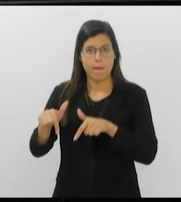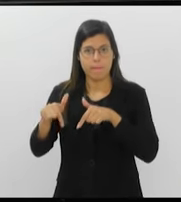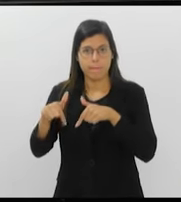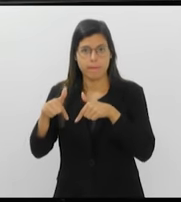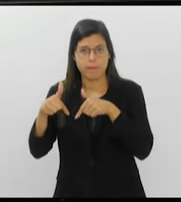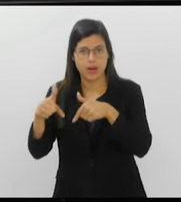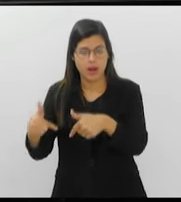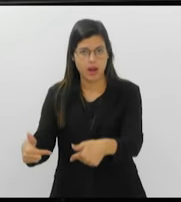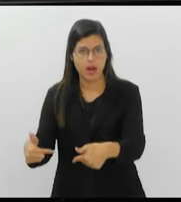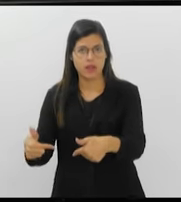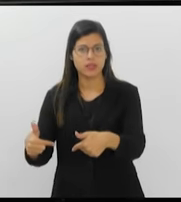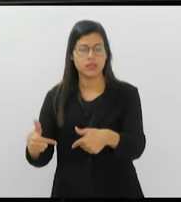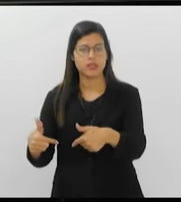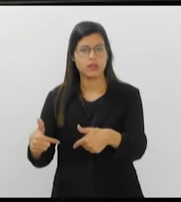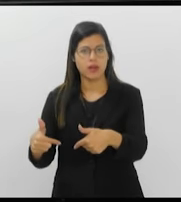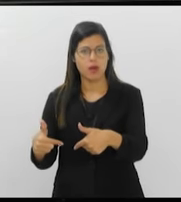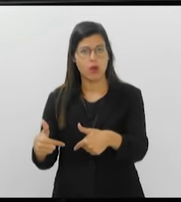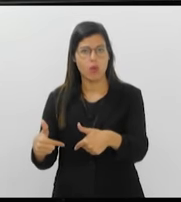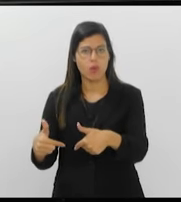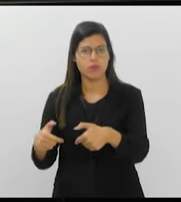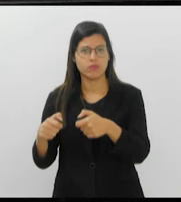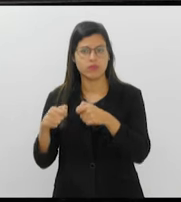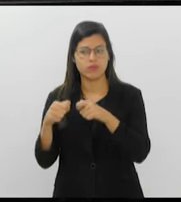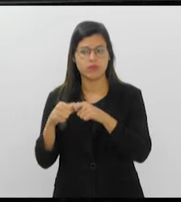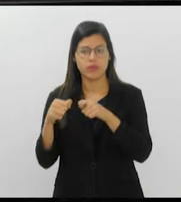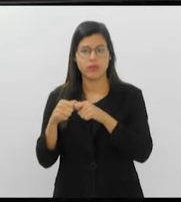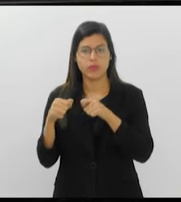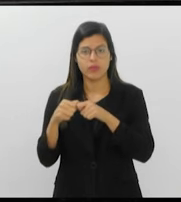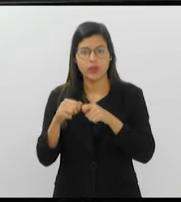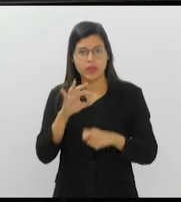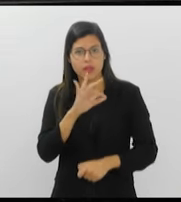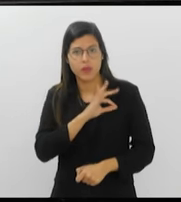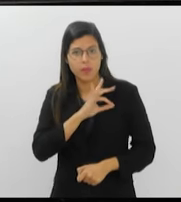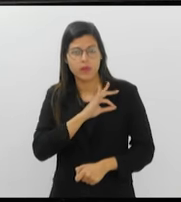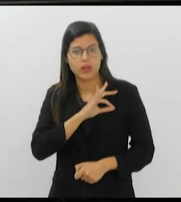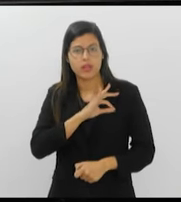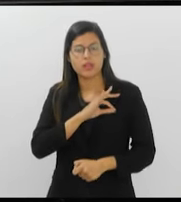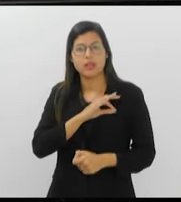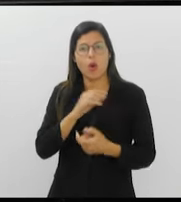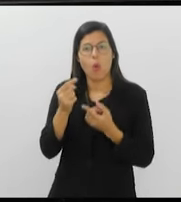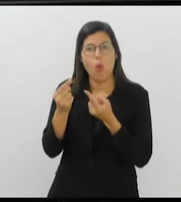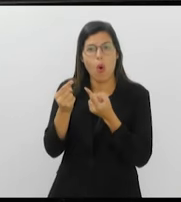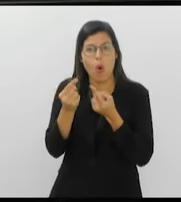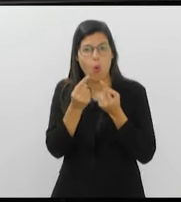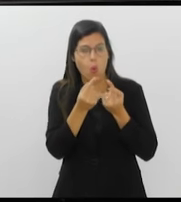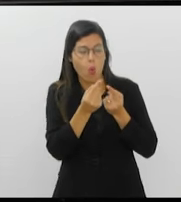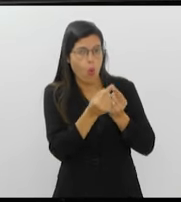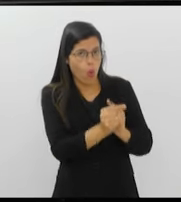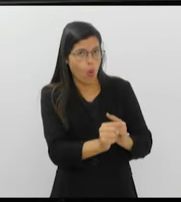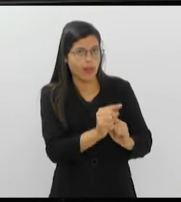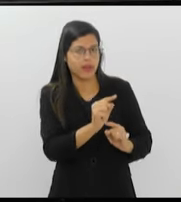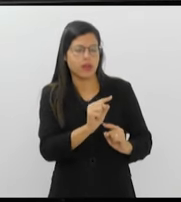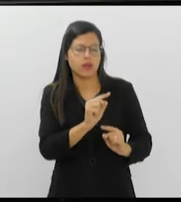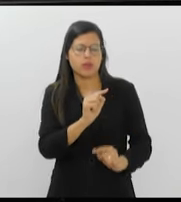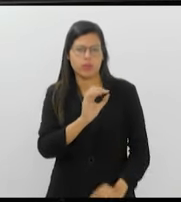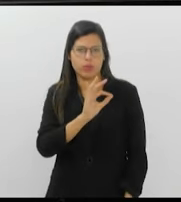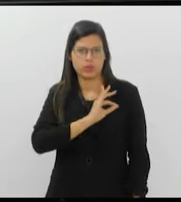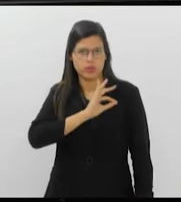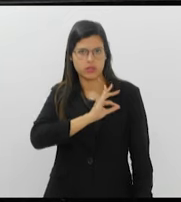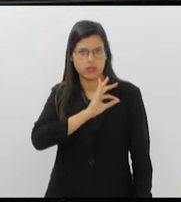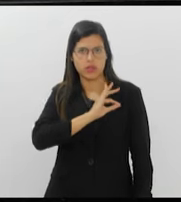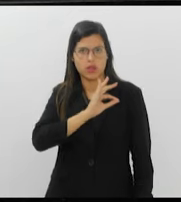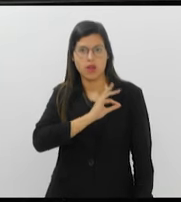operações desencadeadas em resposta a ataques contra policiais são